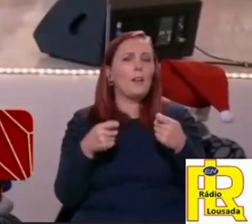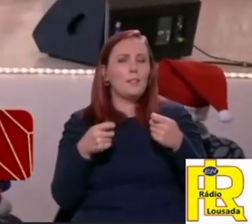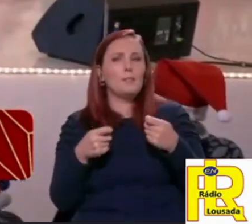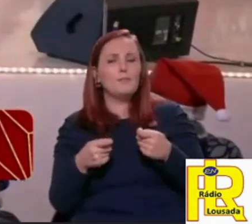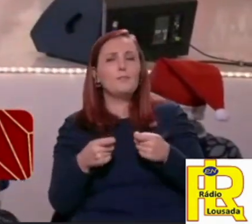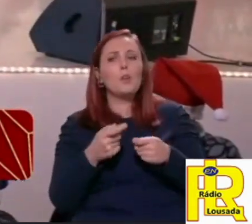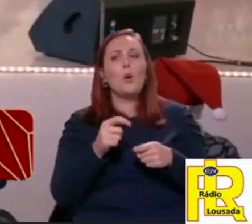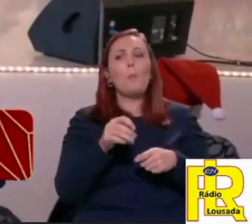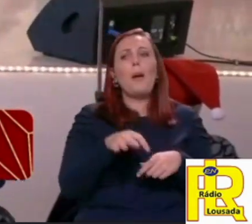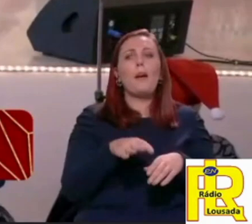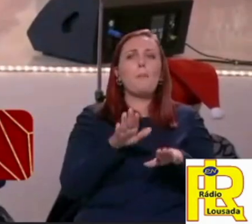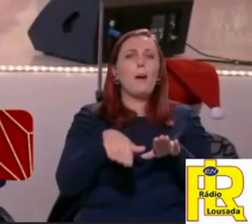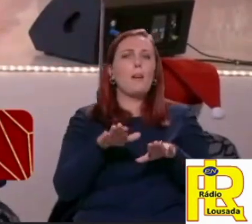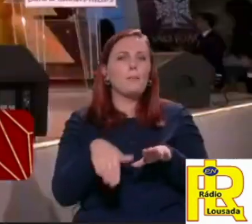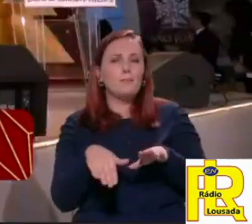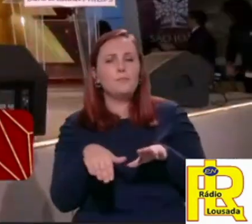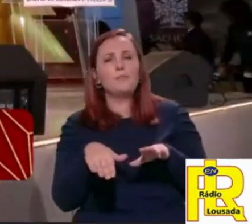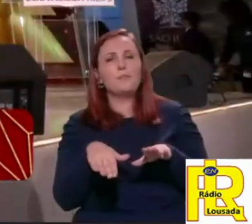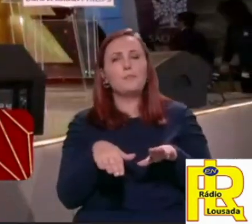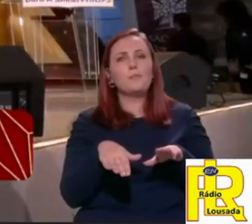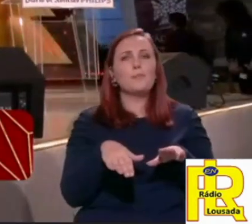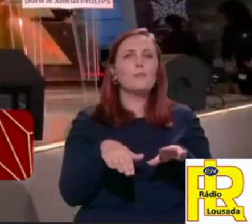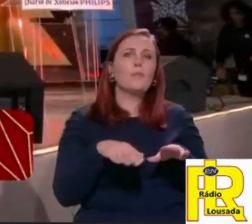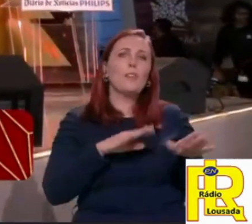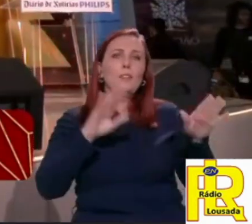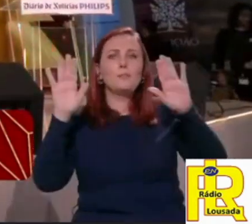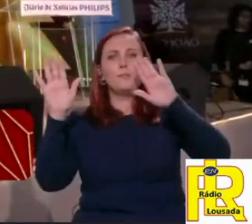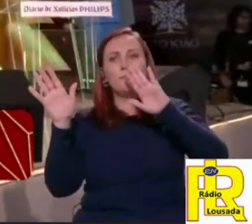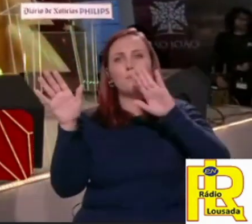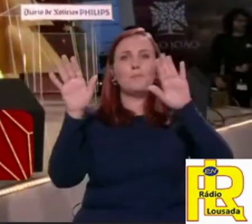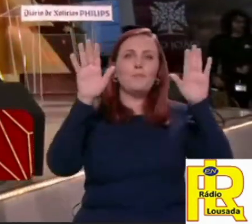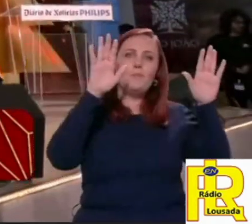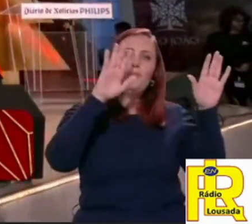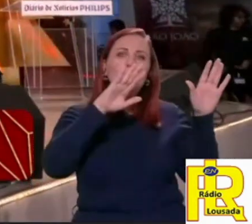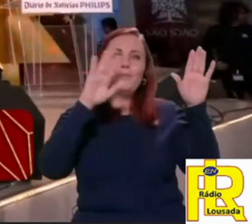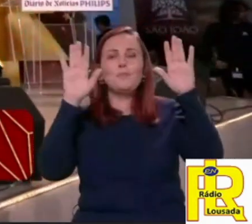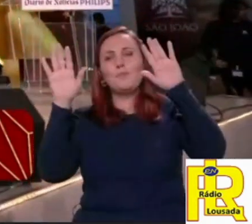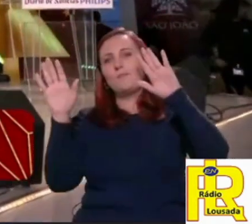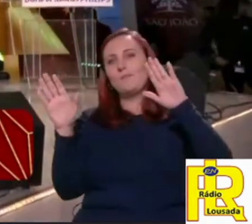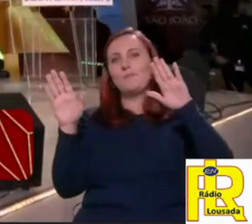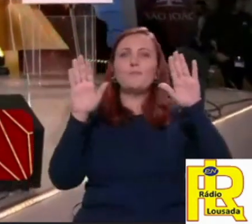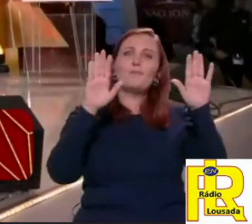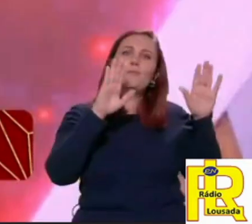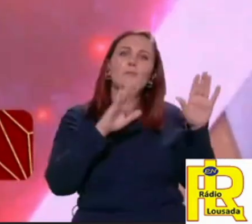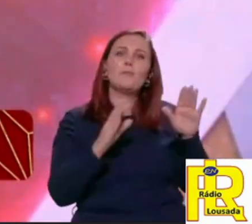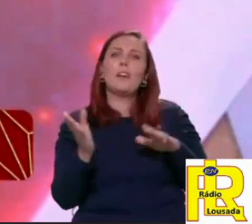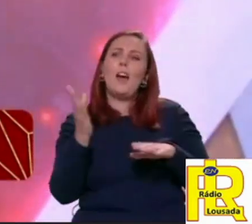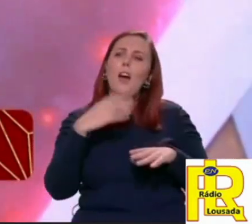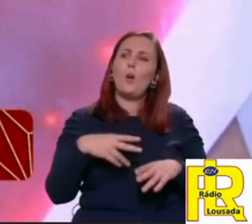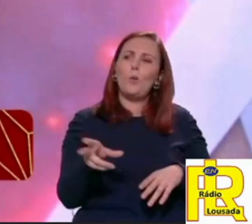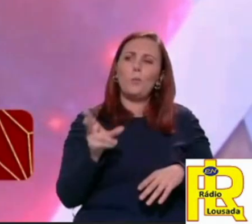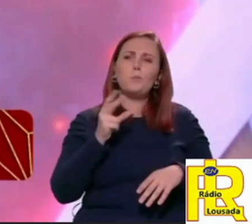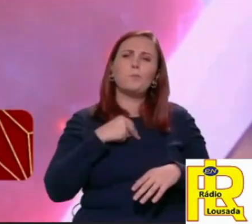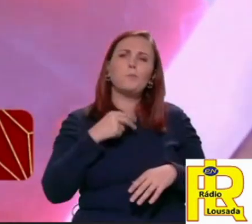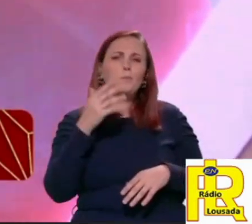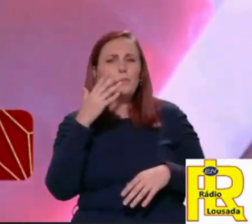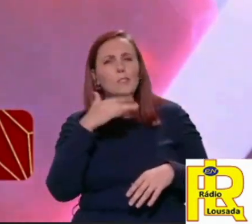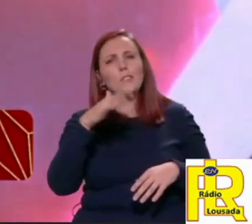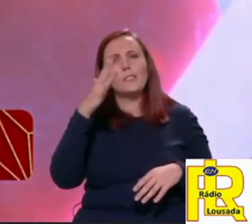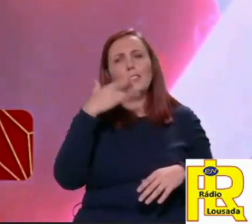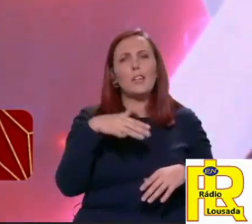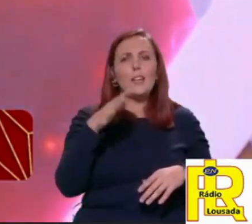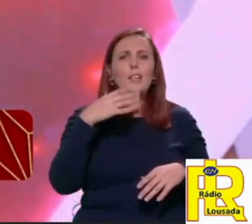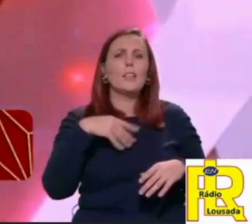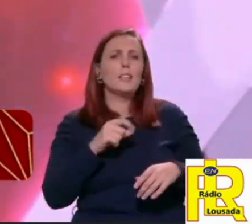bate bate o pezinho levanta a m vem comigo cantar